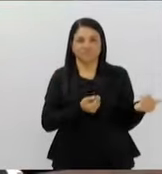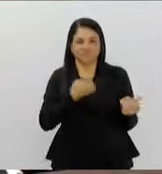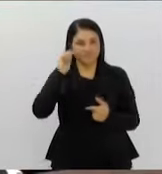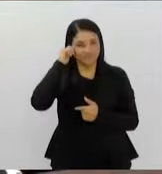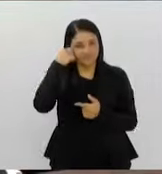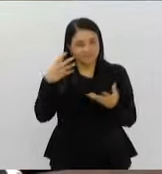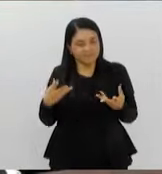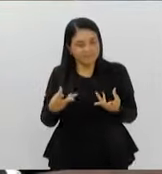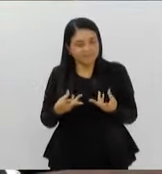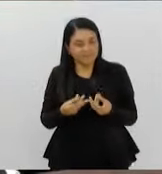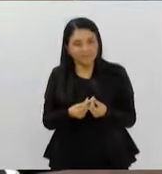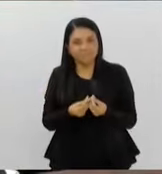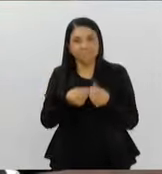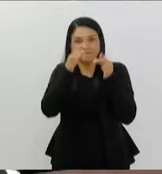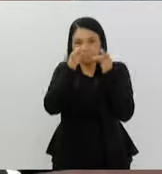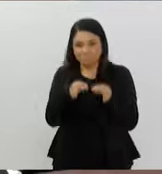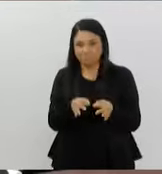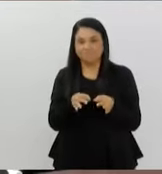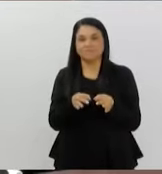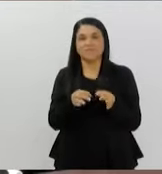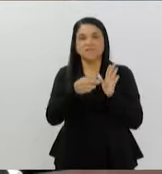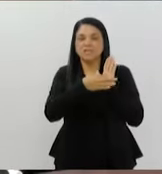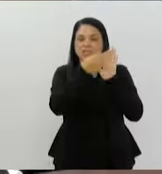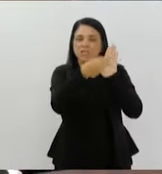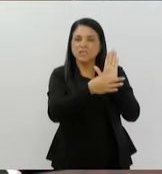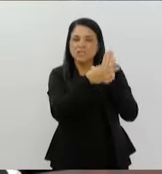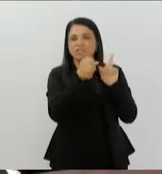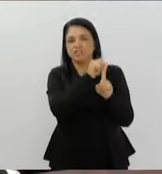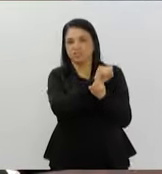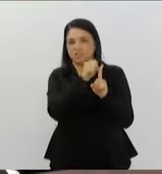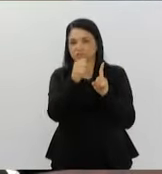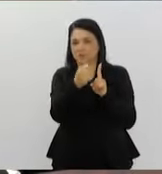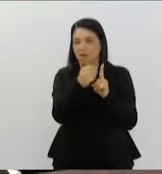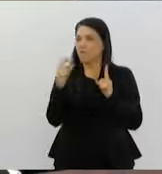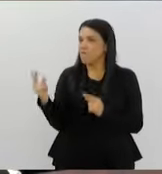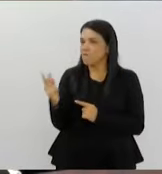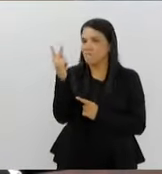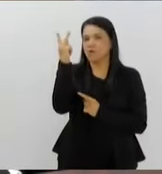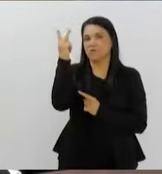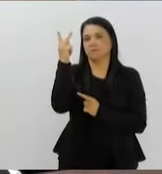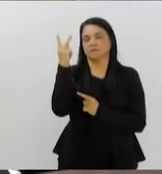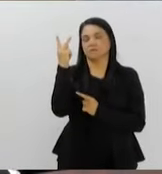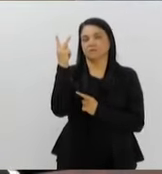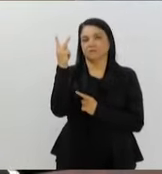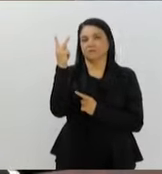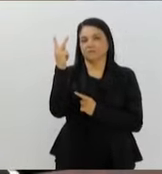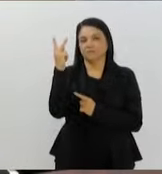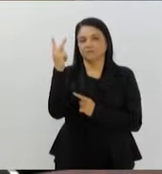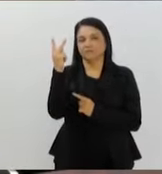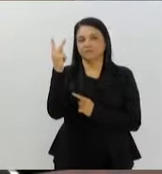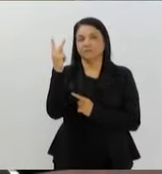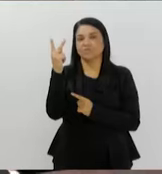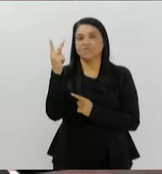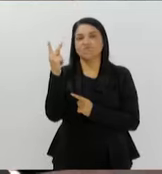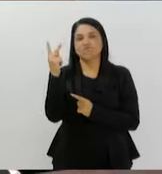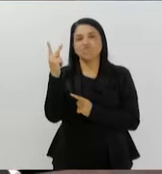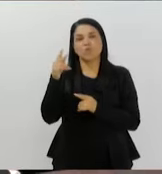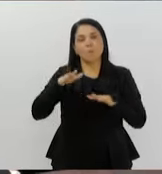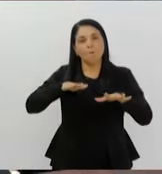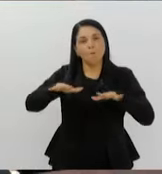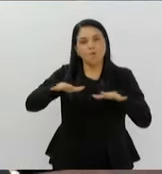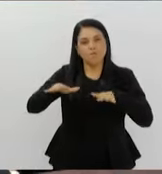tão assertiva, empenhando crítica social, valorizando e construindo o